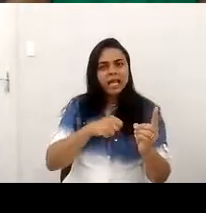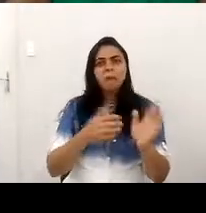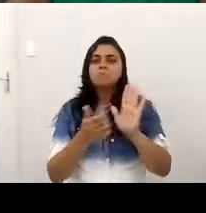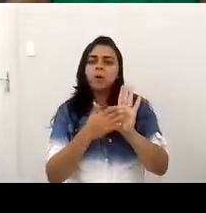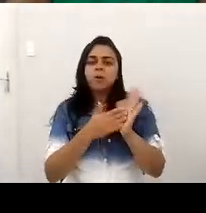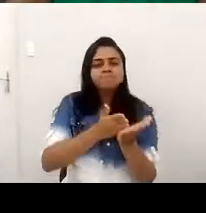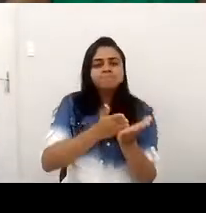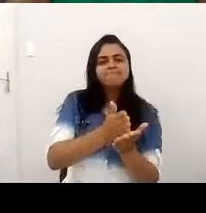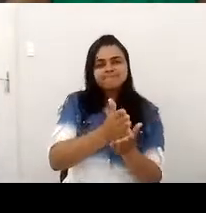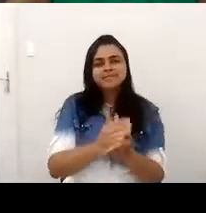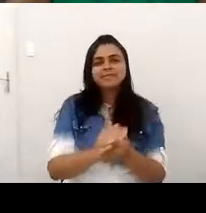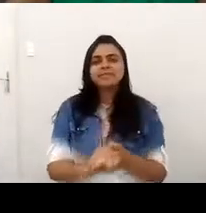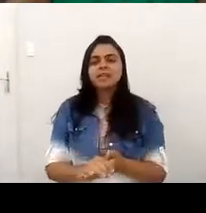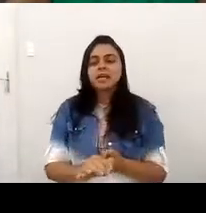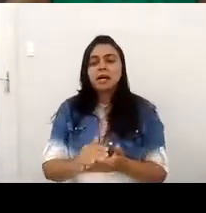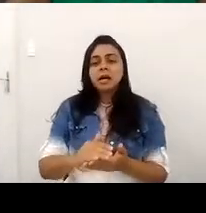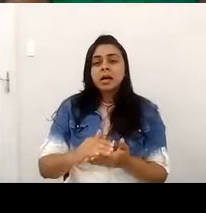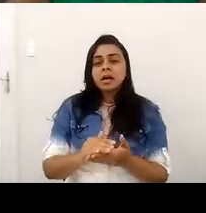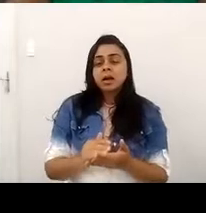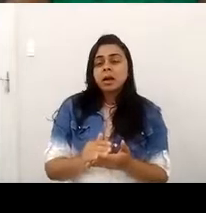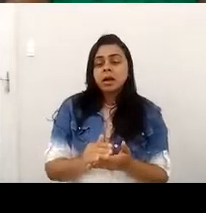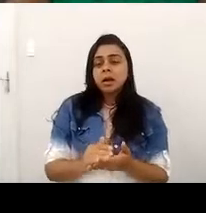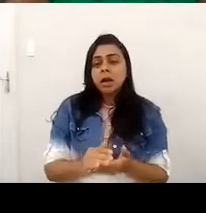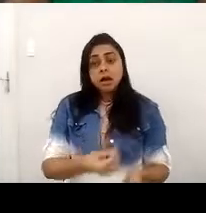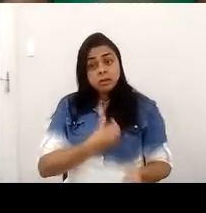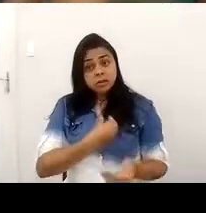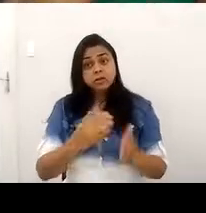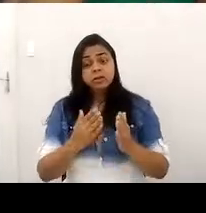acadêmica, que venha contribuir, né, para